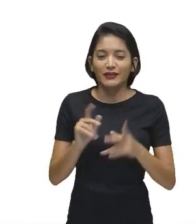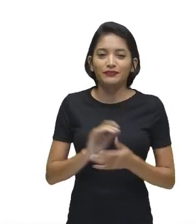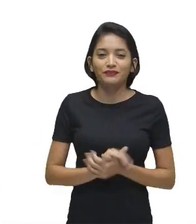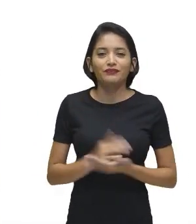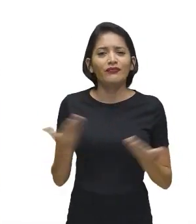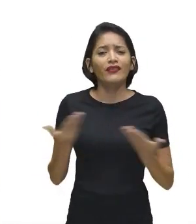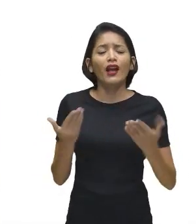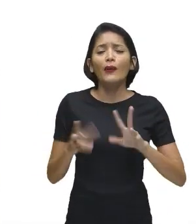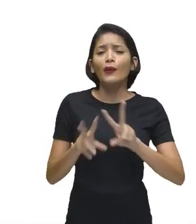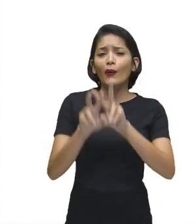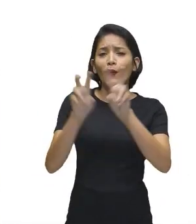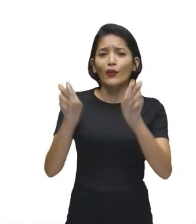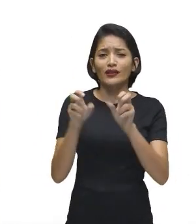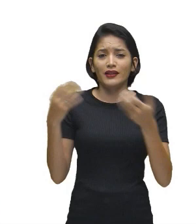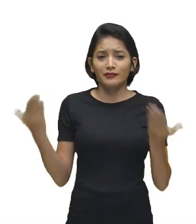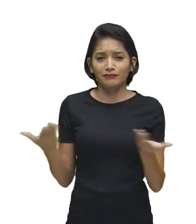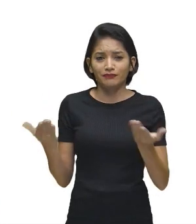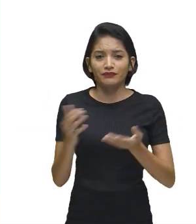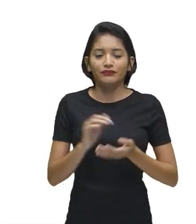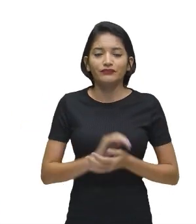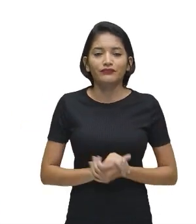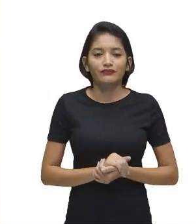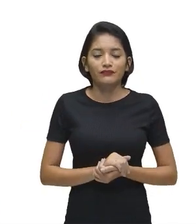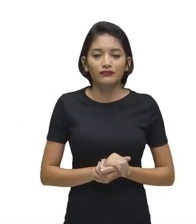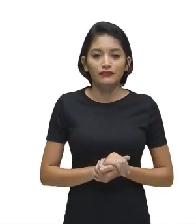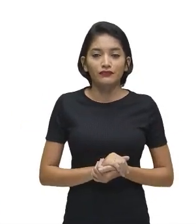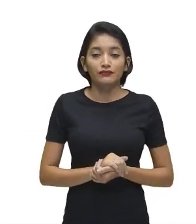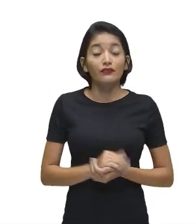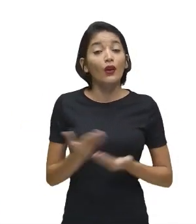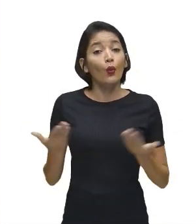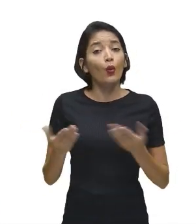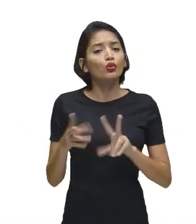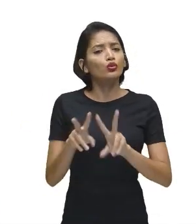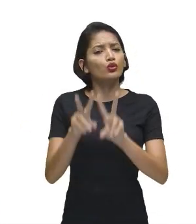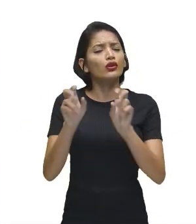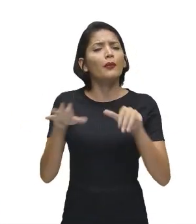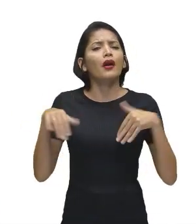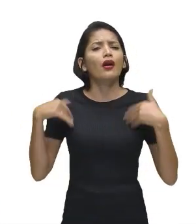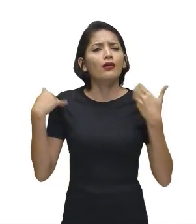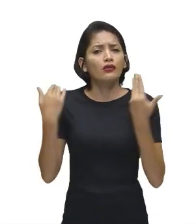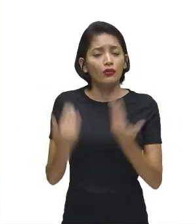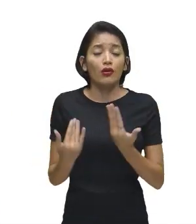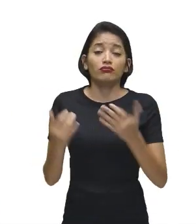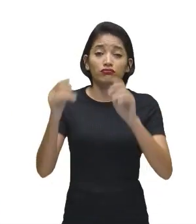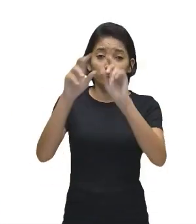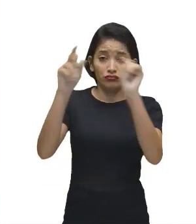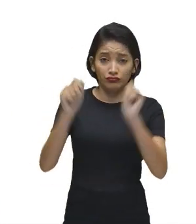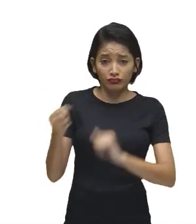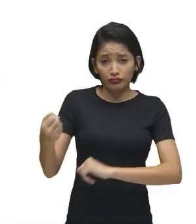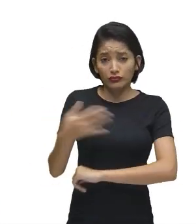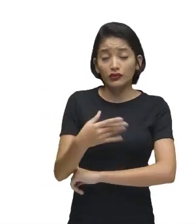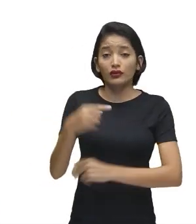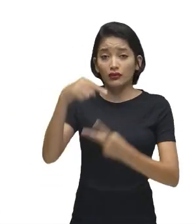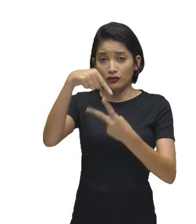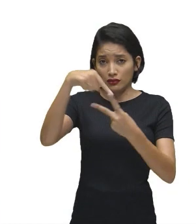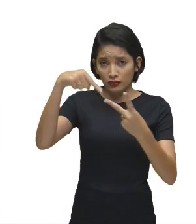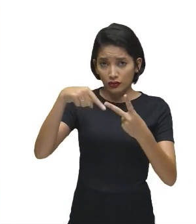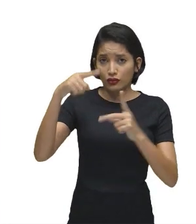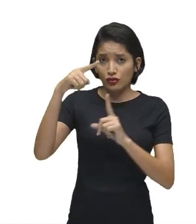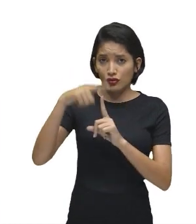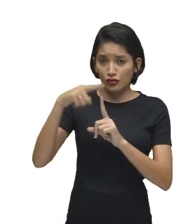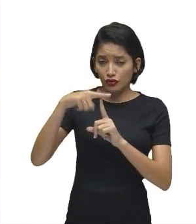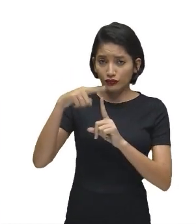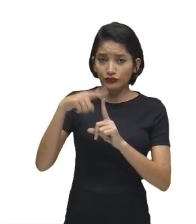ao conteúdo da aula de hoje. Bem, hoje nós vamos falar sobre arte moderna. São dois movimentos